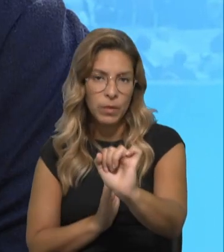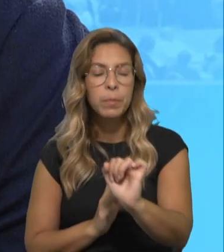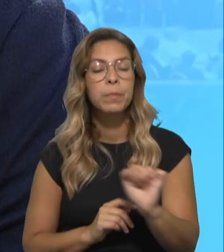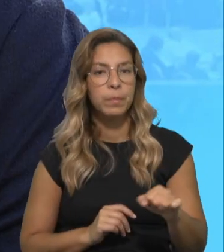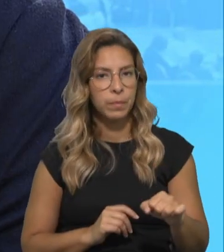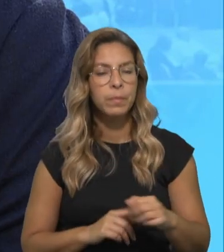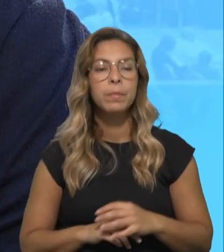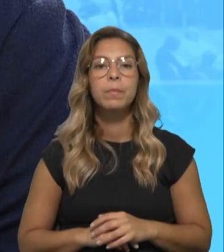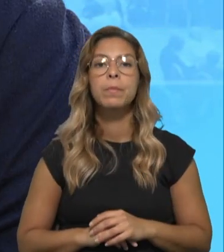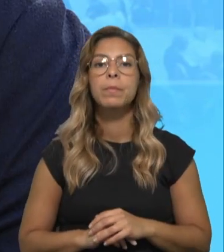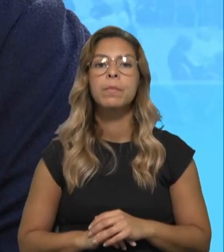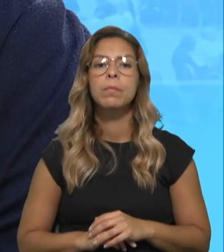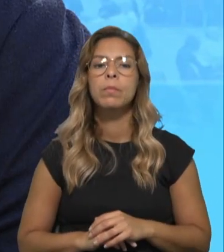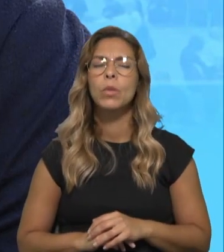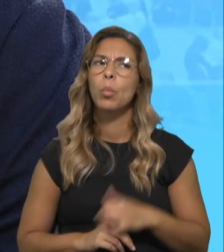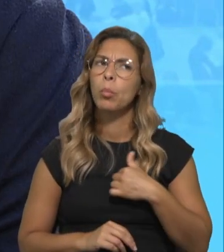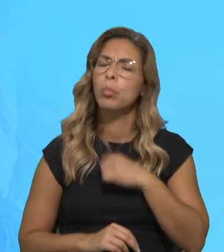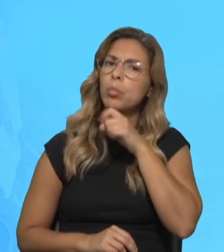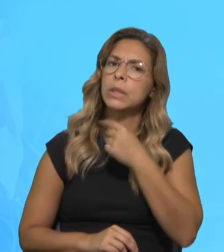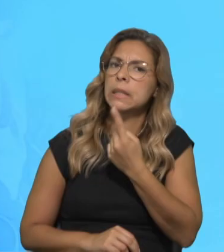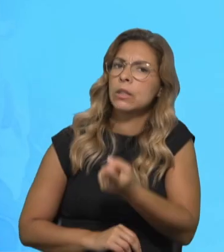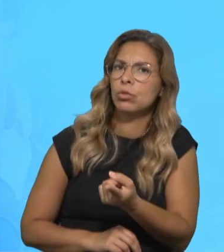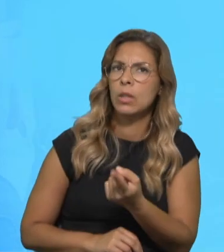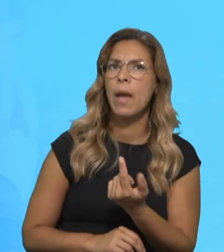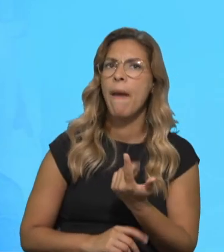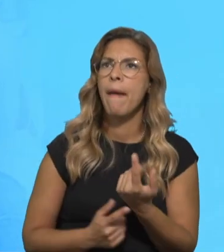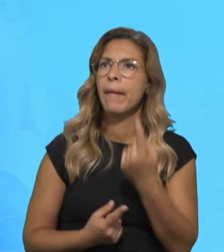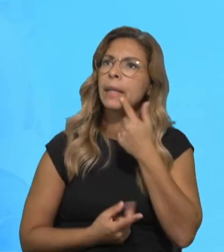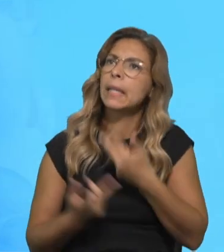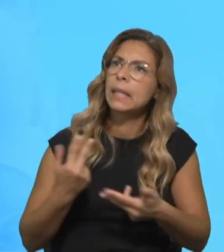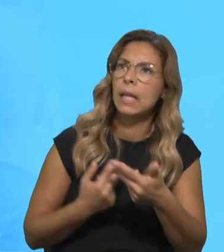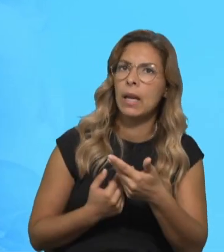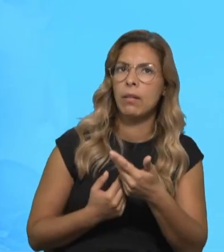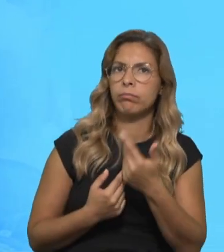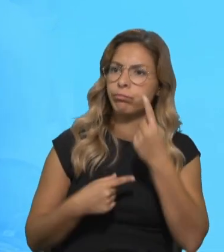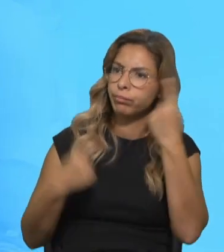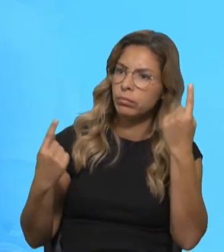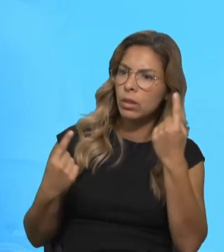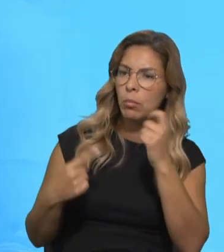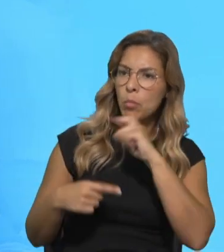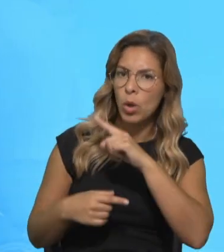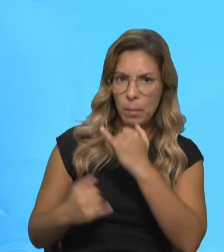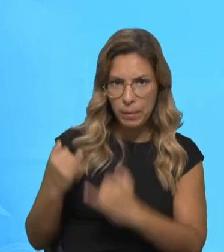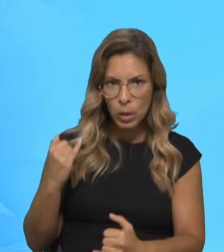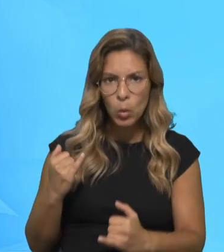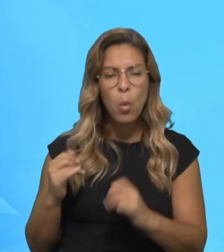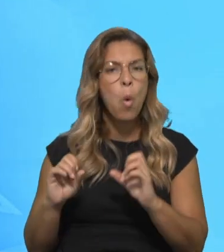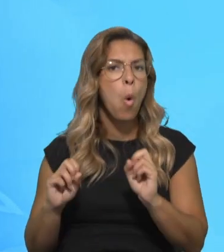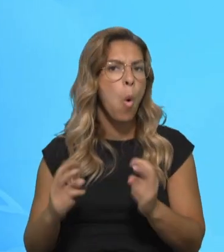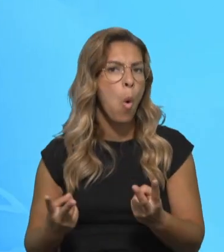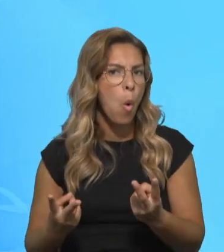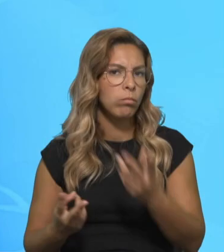Poderemos dizer que essa exposição à crítica pode ser um perigo por parte de algumas presenças, na sua